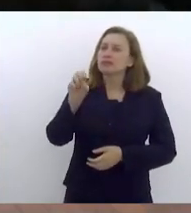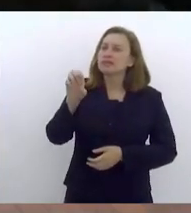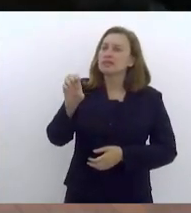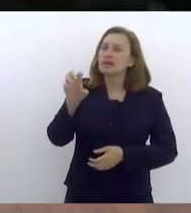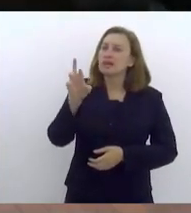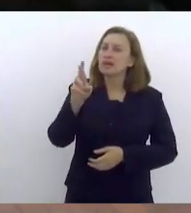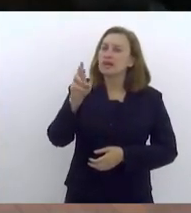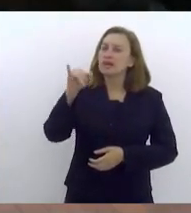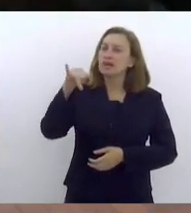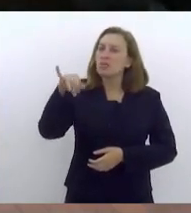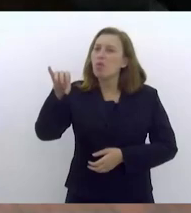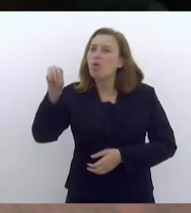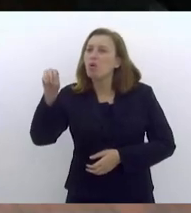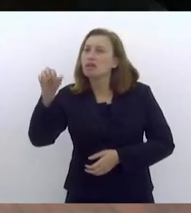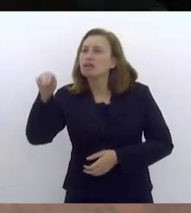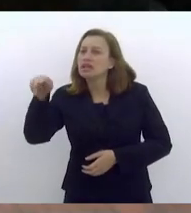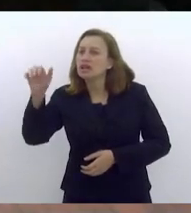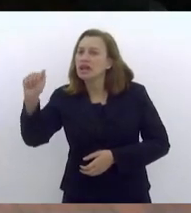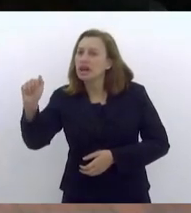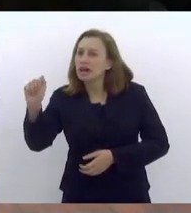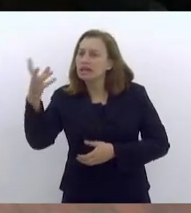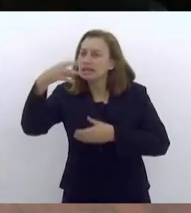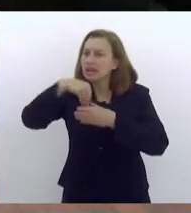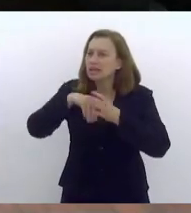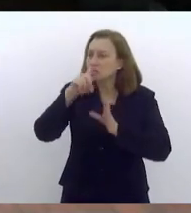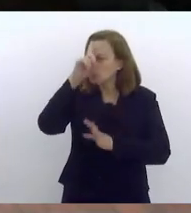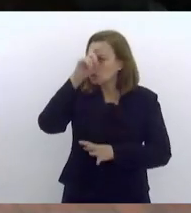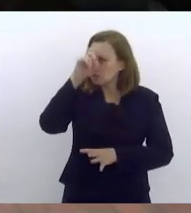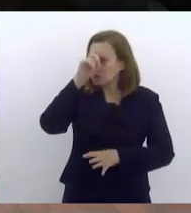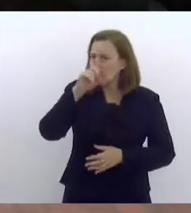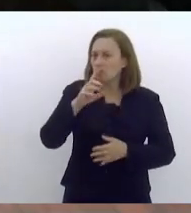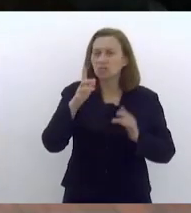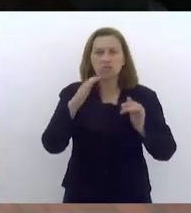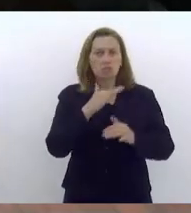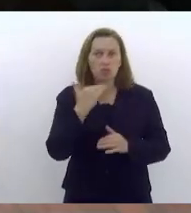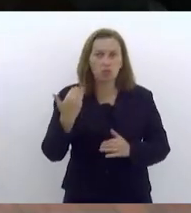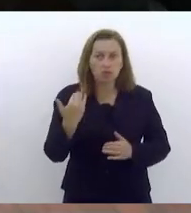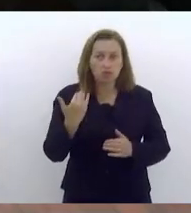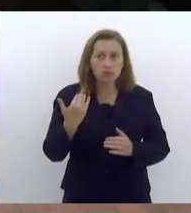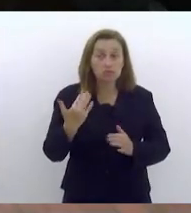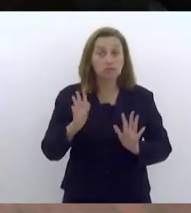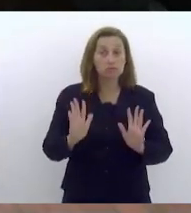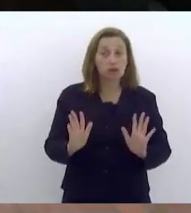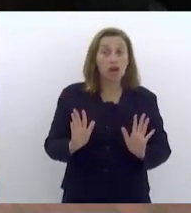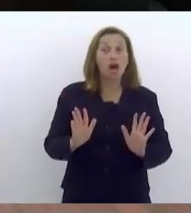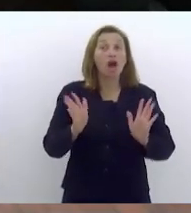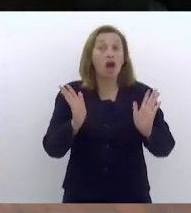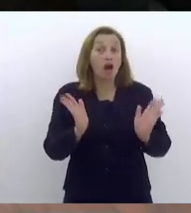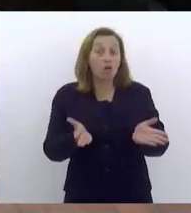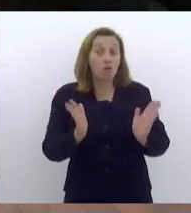fúnebre nos hospitais. Agora, a extrema-unção, não é? O